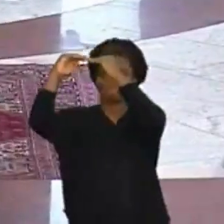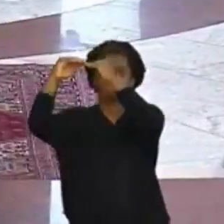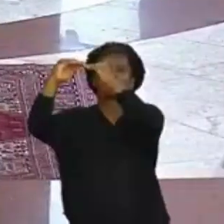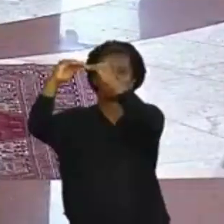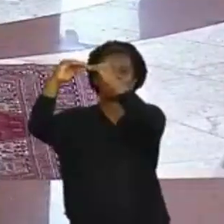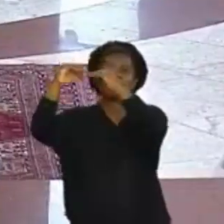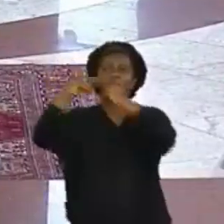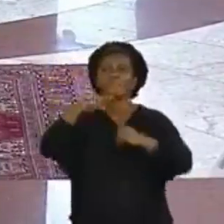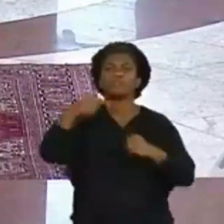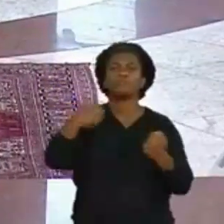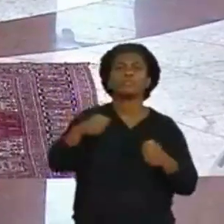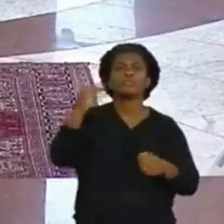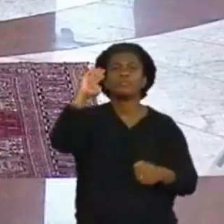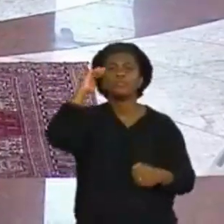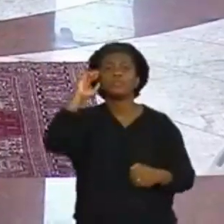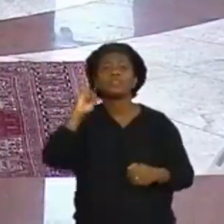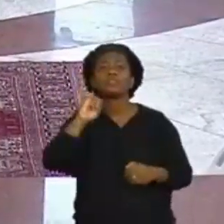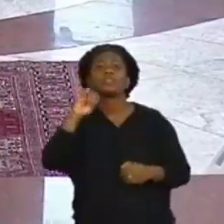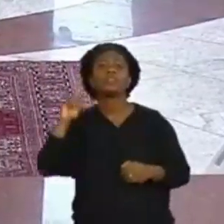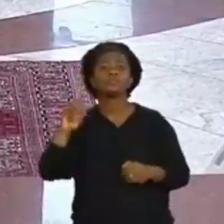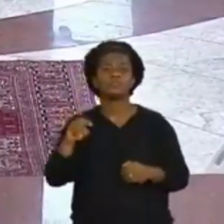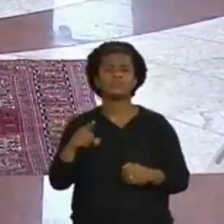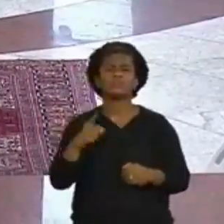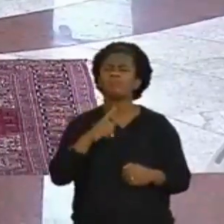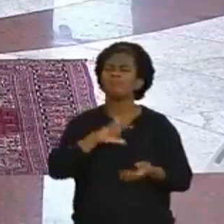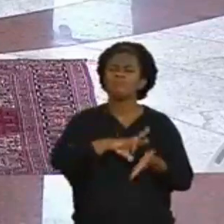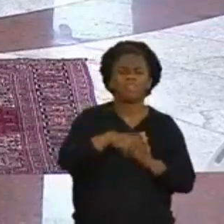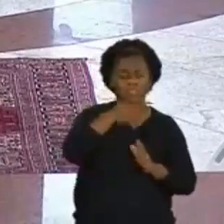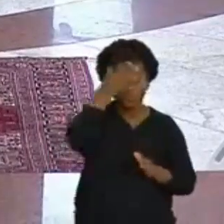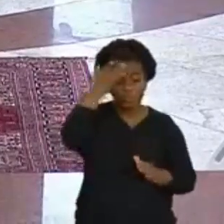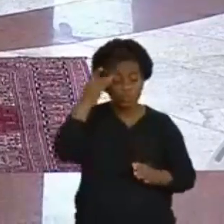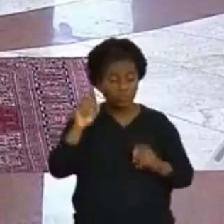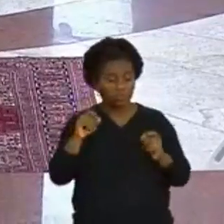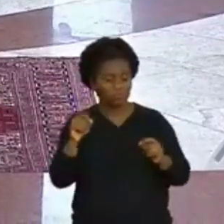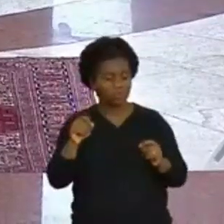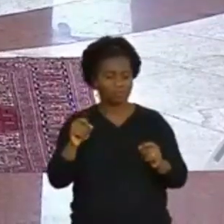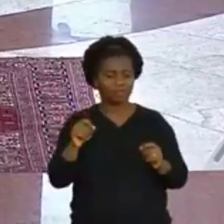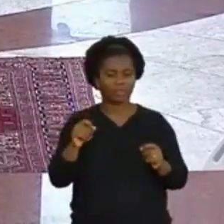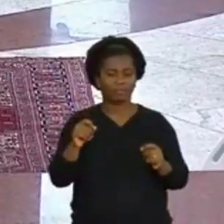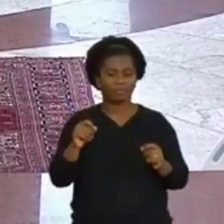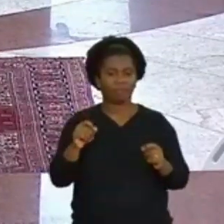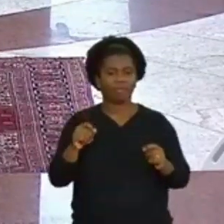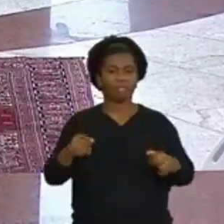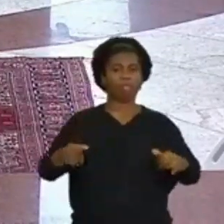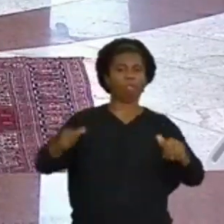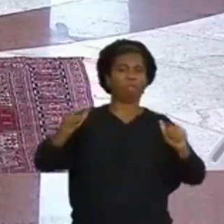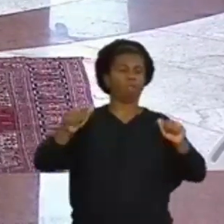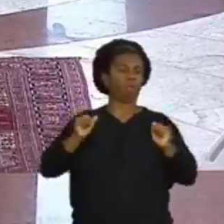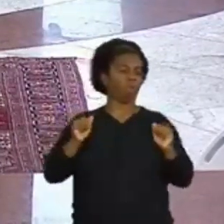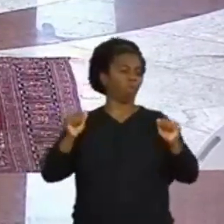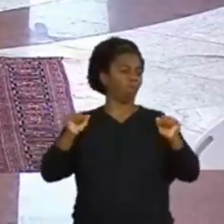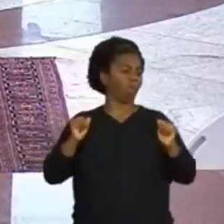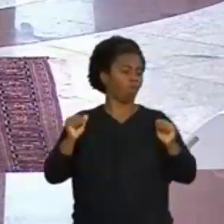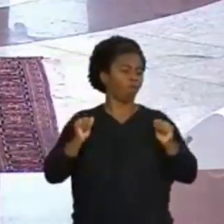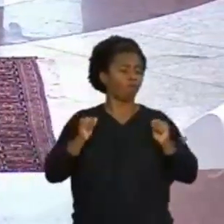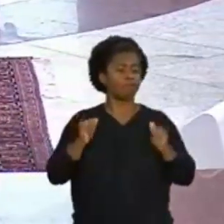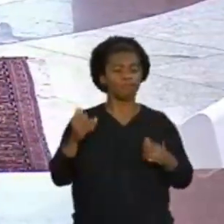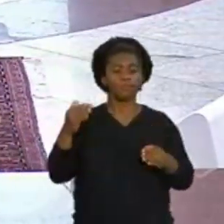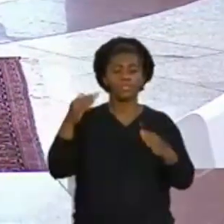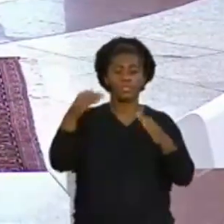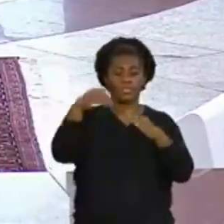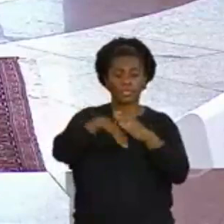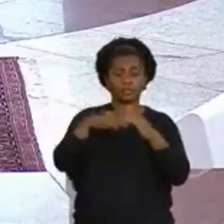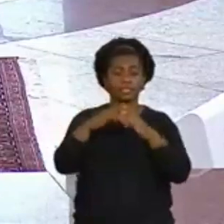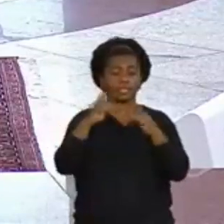isso, tem muita gente na igreja patinando, tem muita gente dentro da igreja que